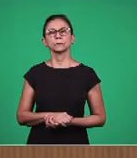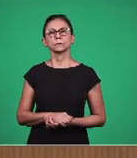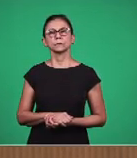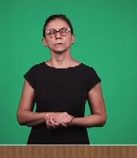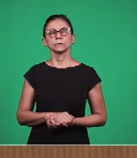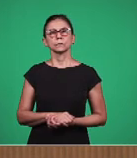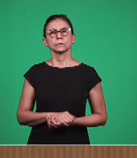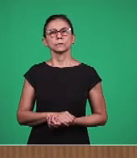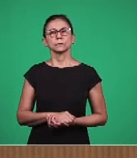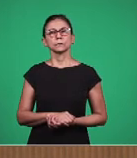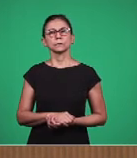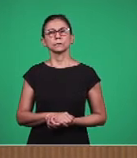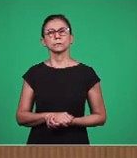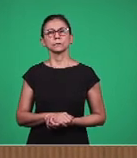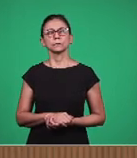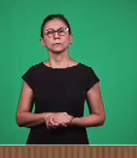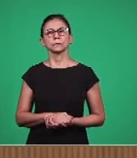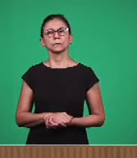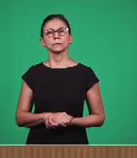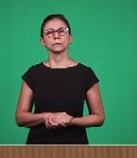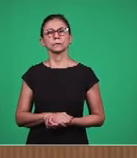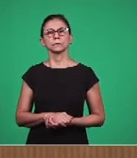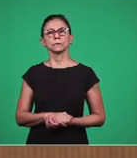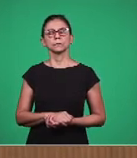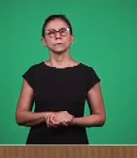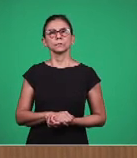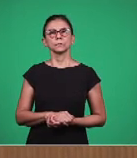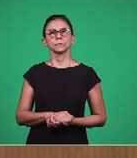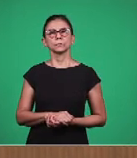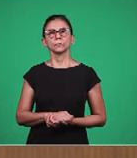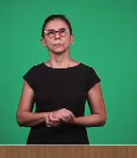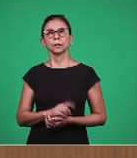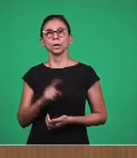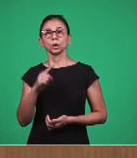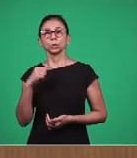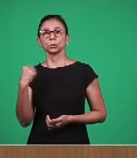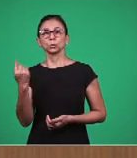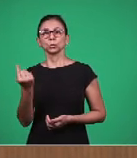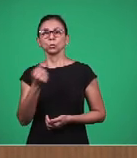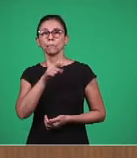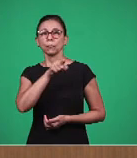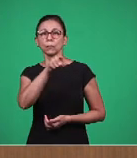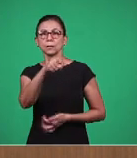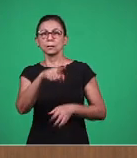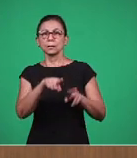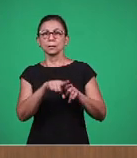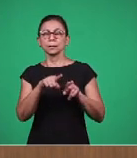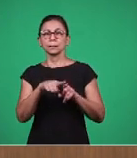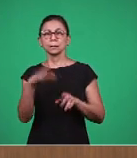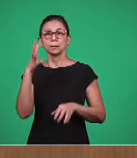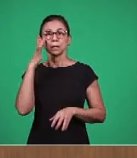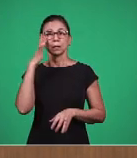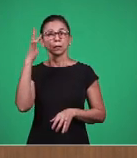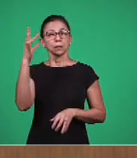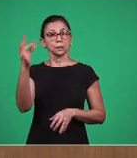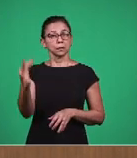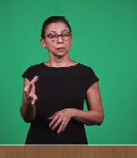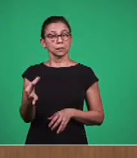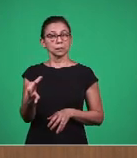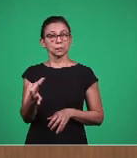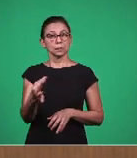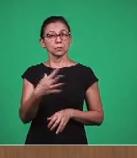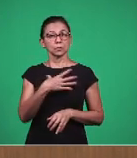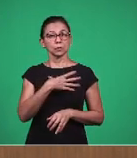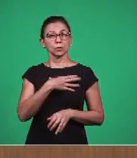Portanto, estai vós também apercebidos, porque virá o Filho do Homem a hora